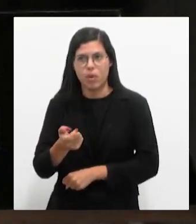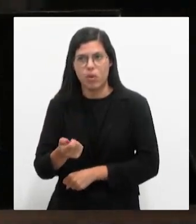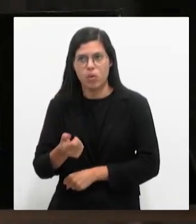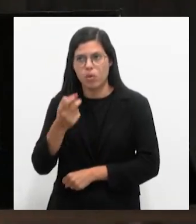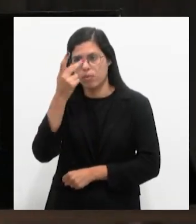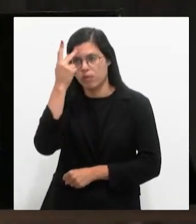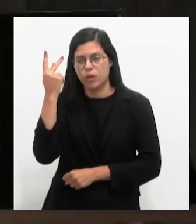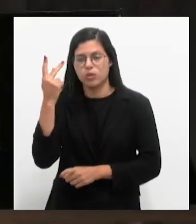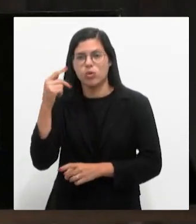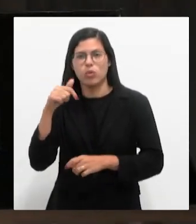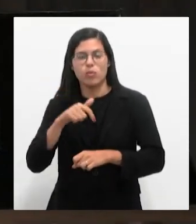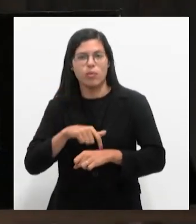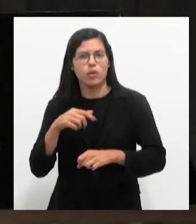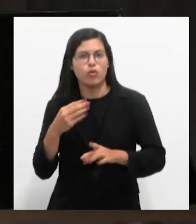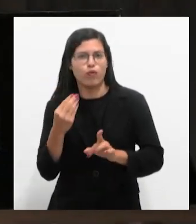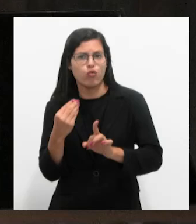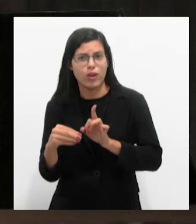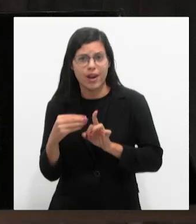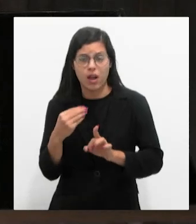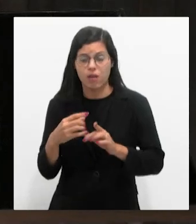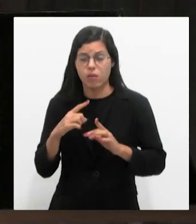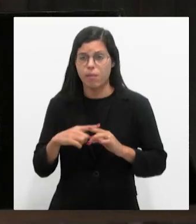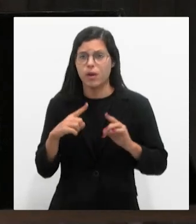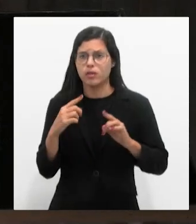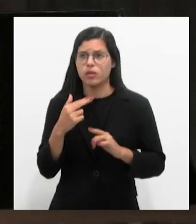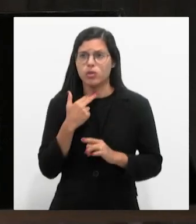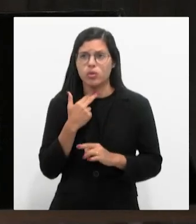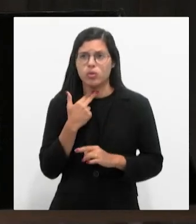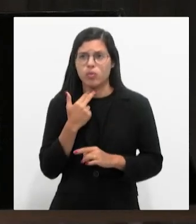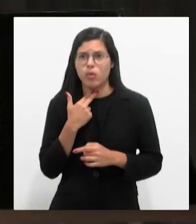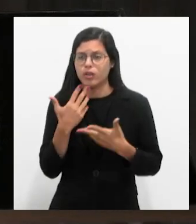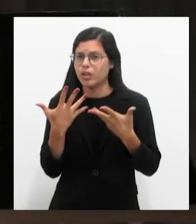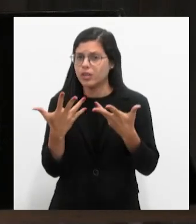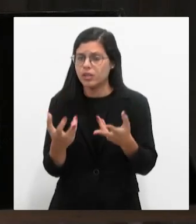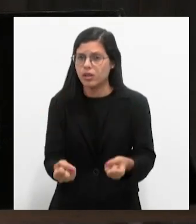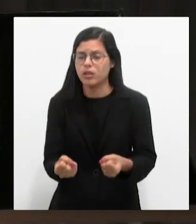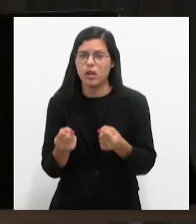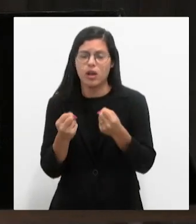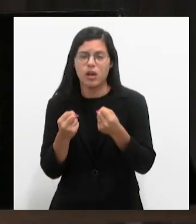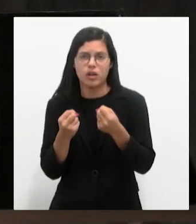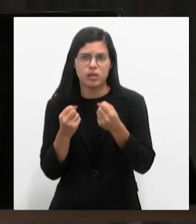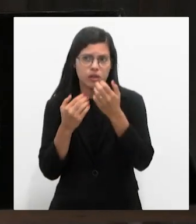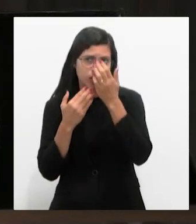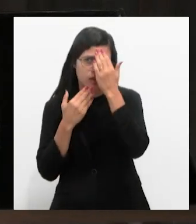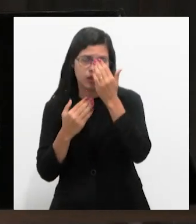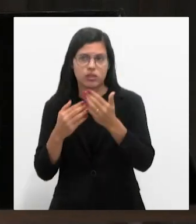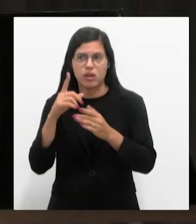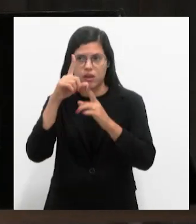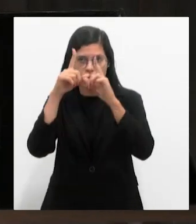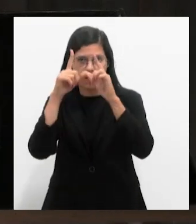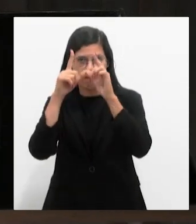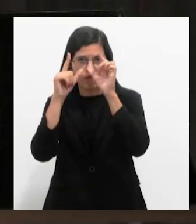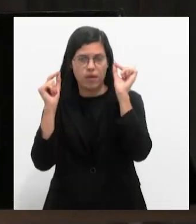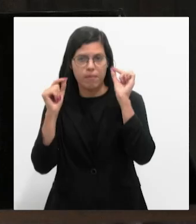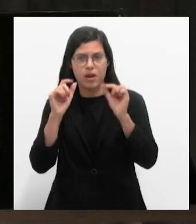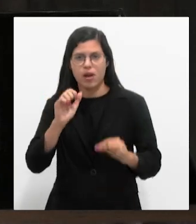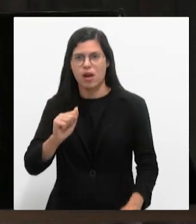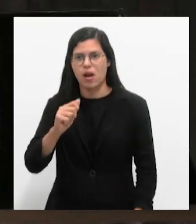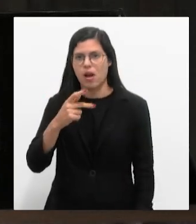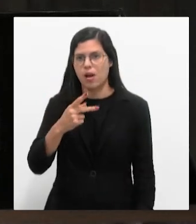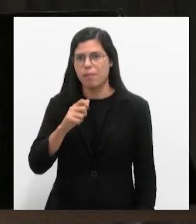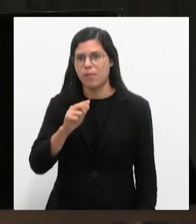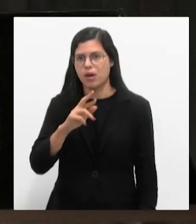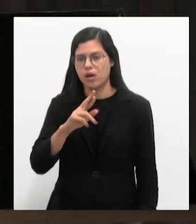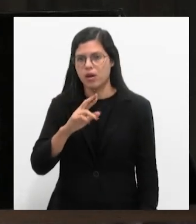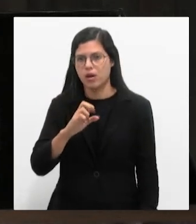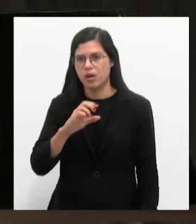de vulnerabilidade. Mas a gente não pode banalizar isso. E graças à enfermeira Aparecida, graças ao técnico